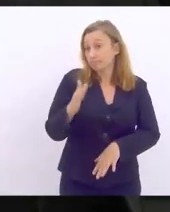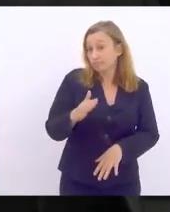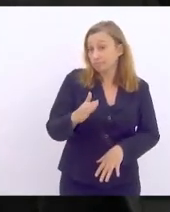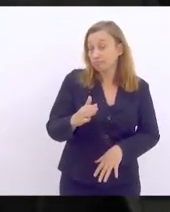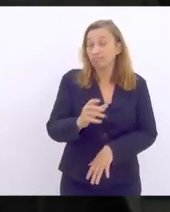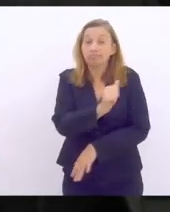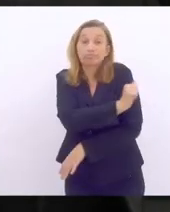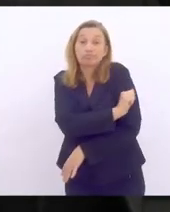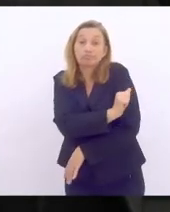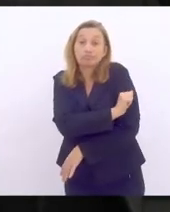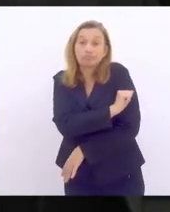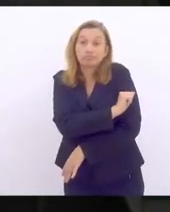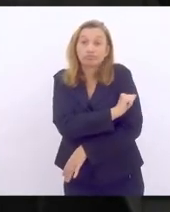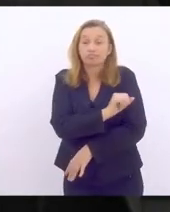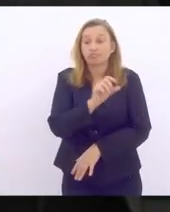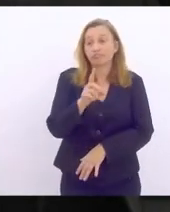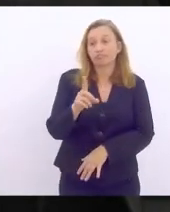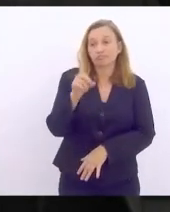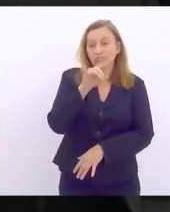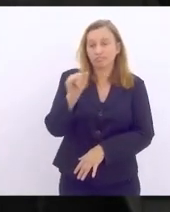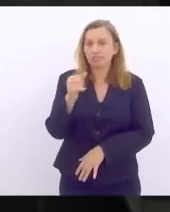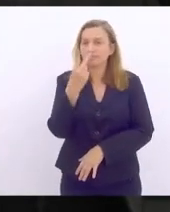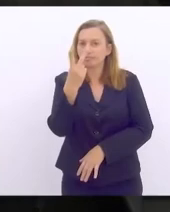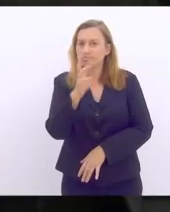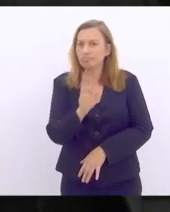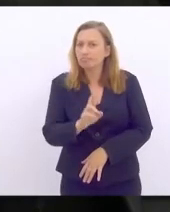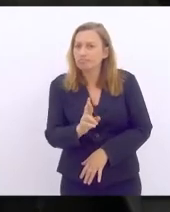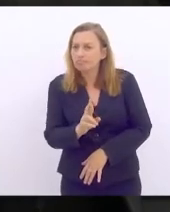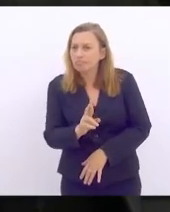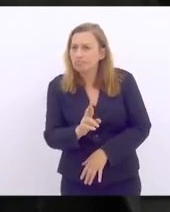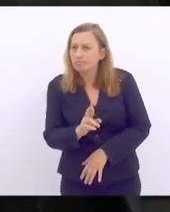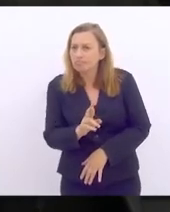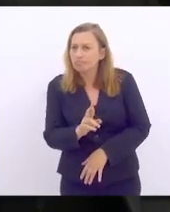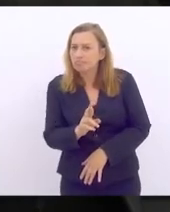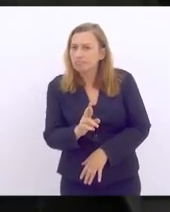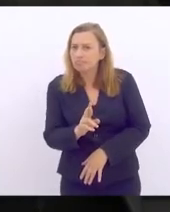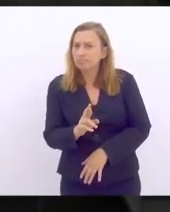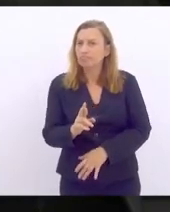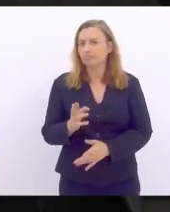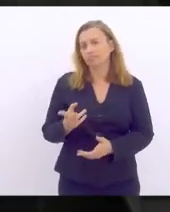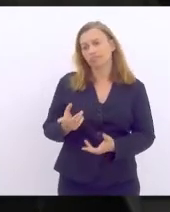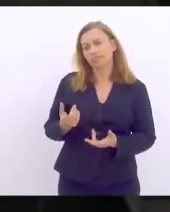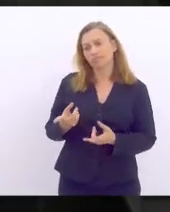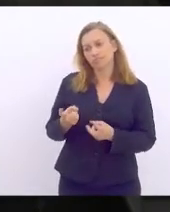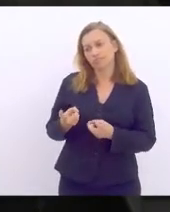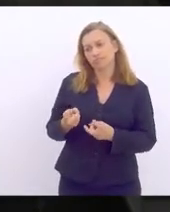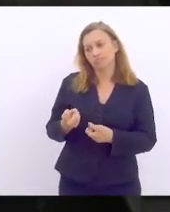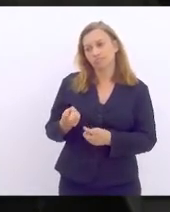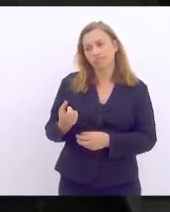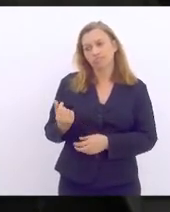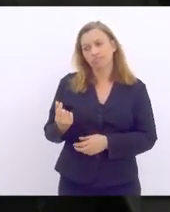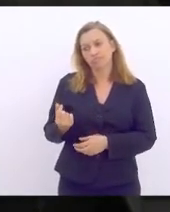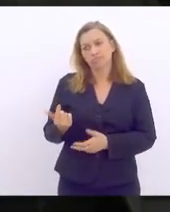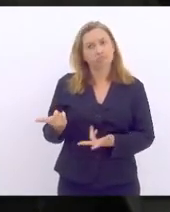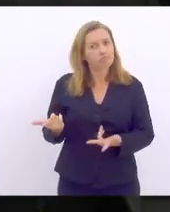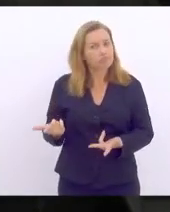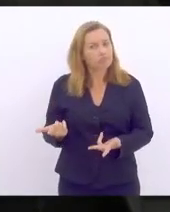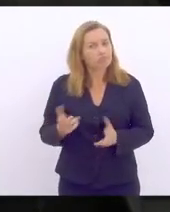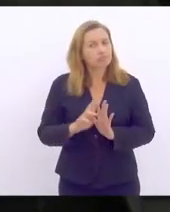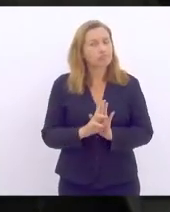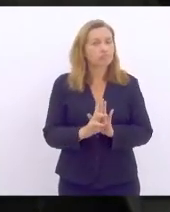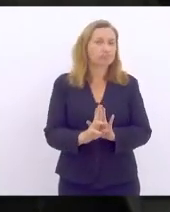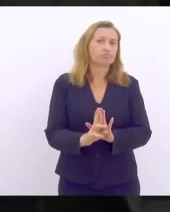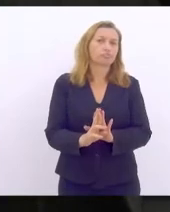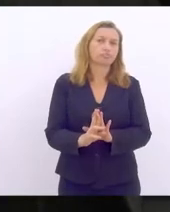aluno por dia dois reais depreciando esse valor isso que é